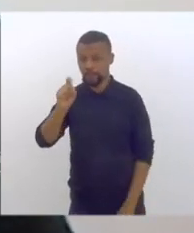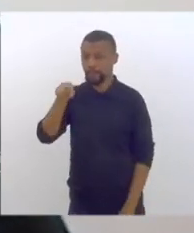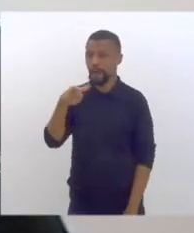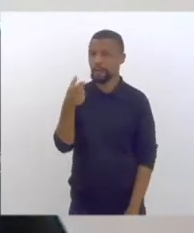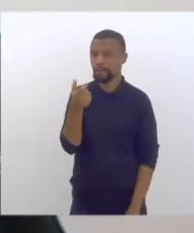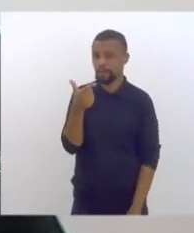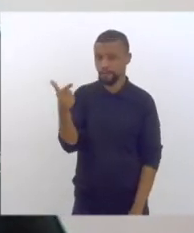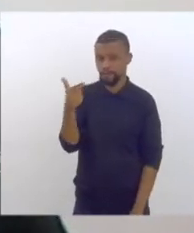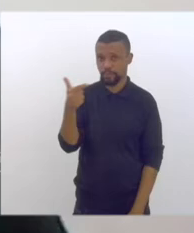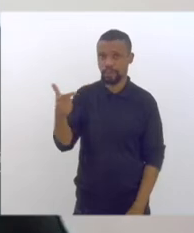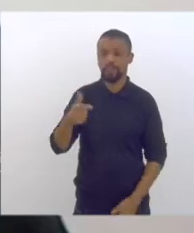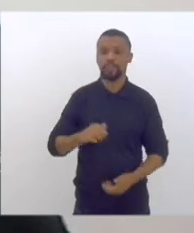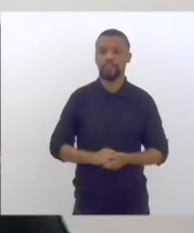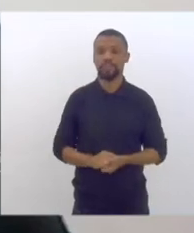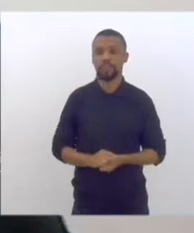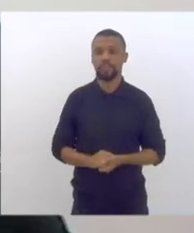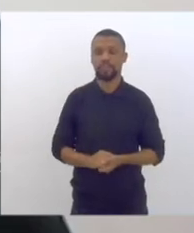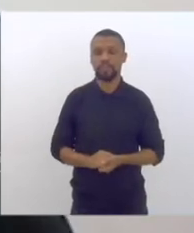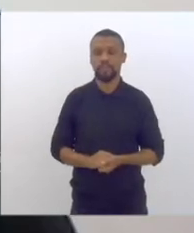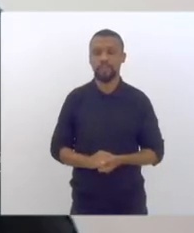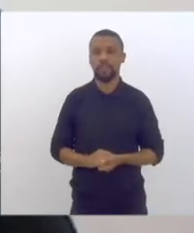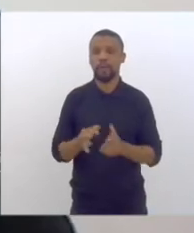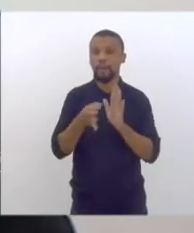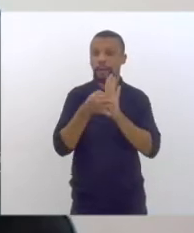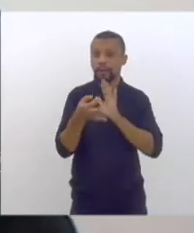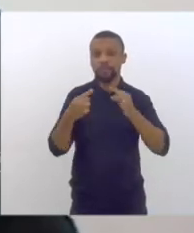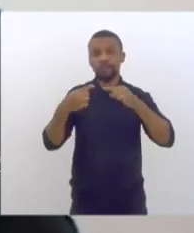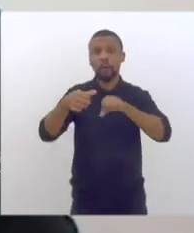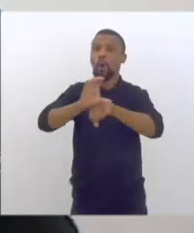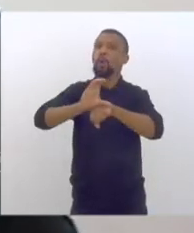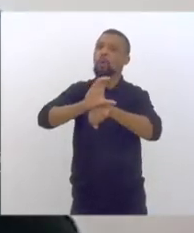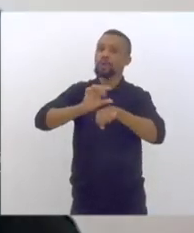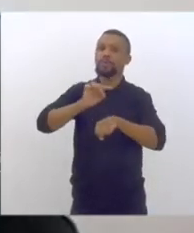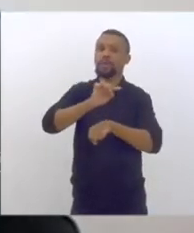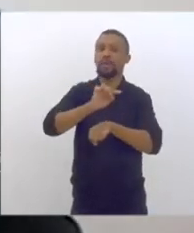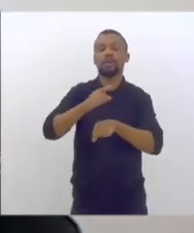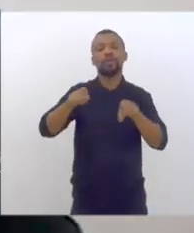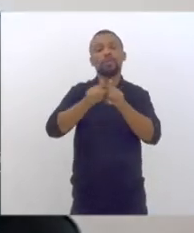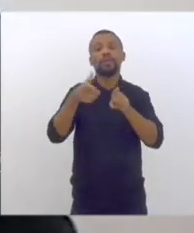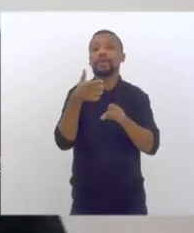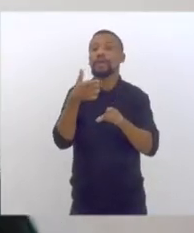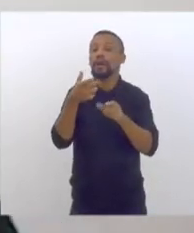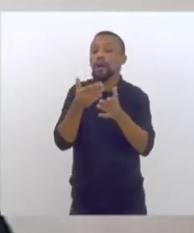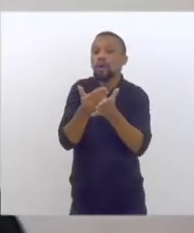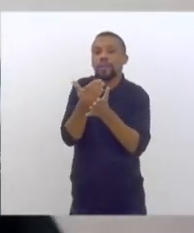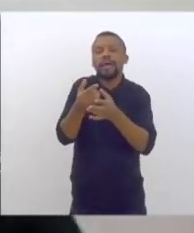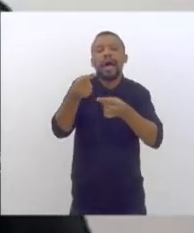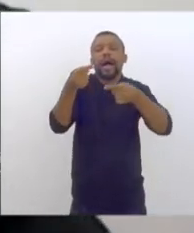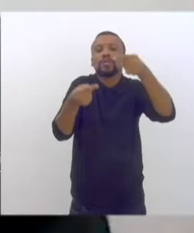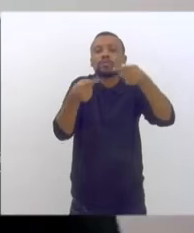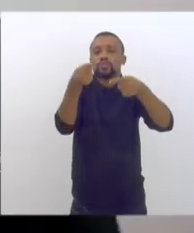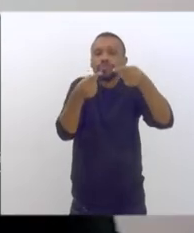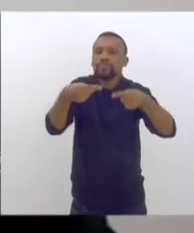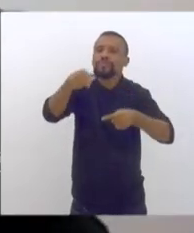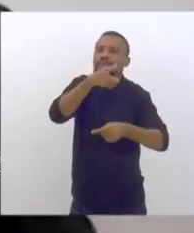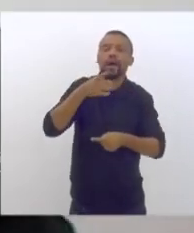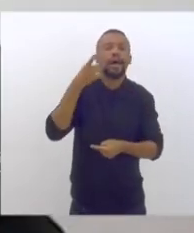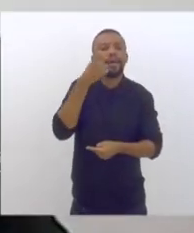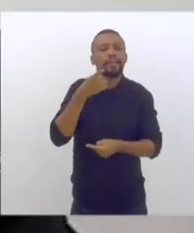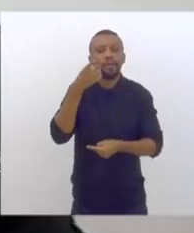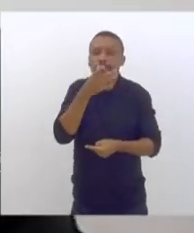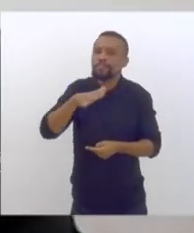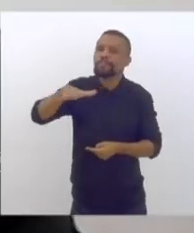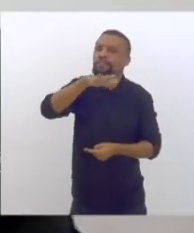22 a aparecer aqui tá pela condicionalidade eu queria também colocar em discussão para vossas excelências